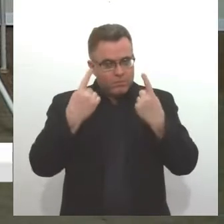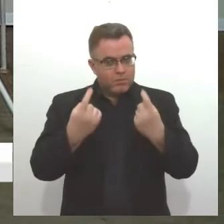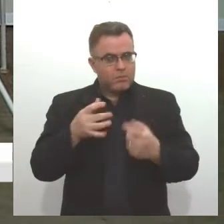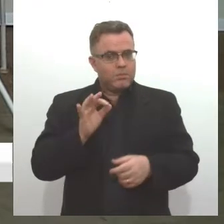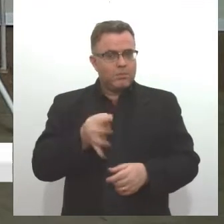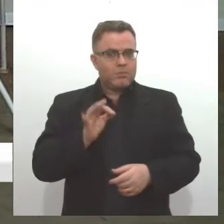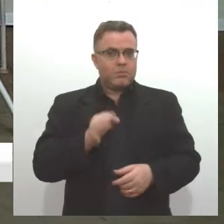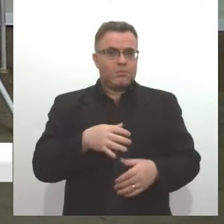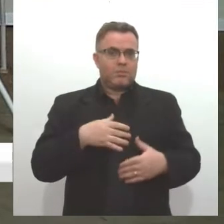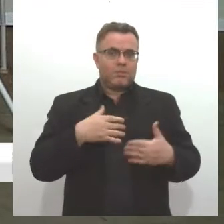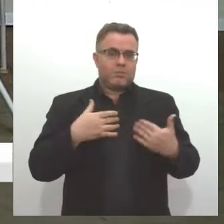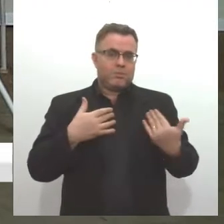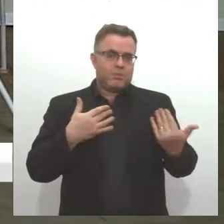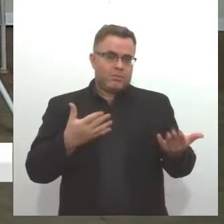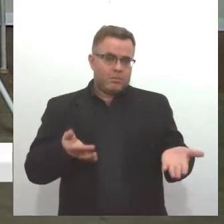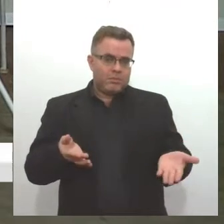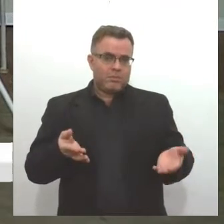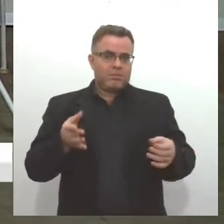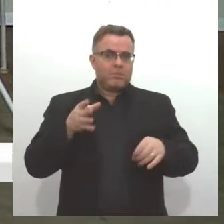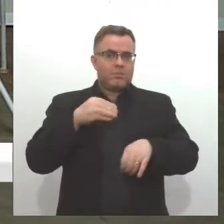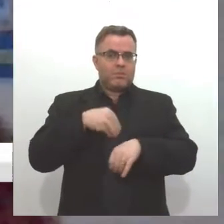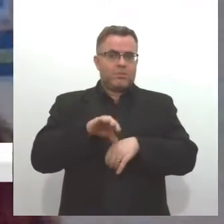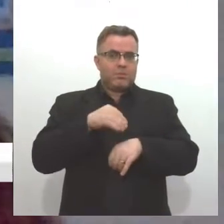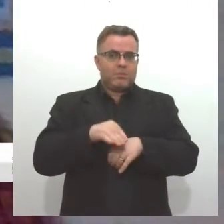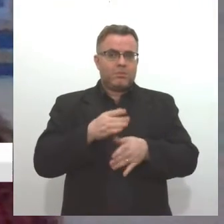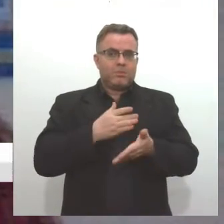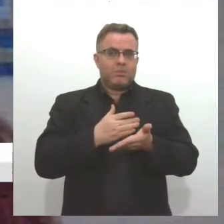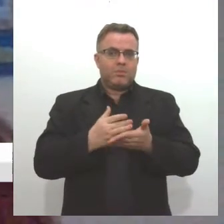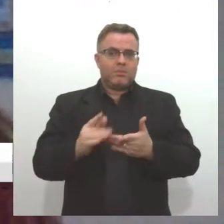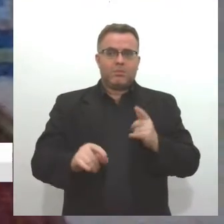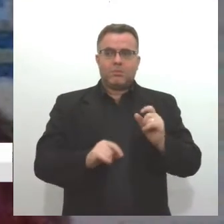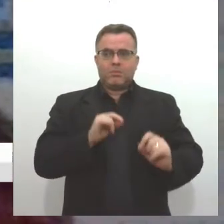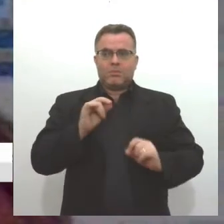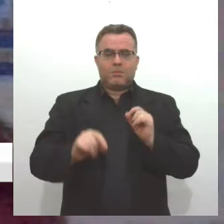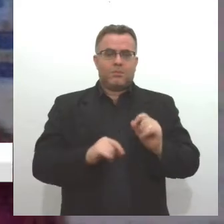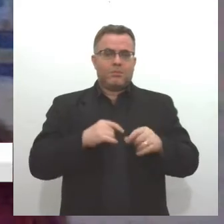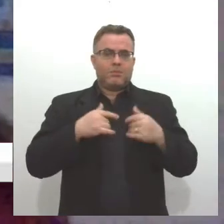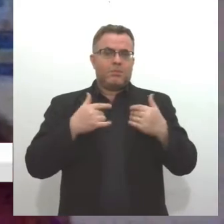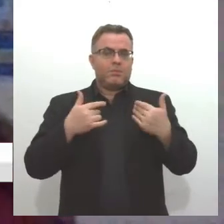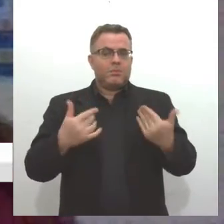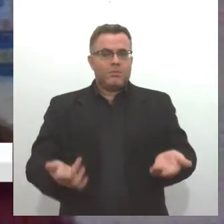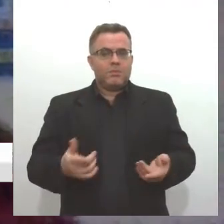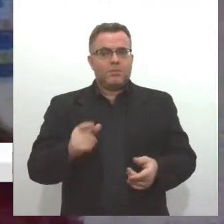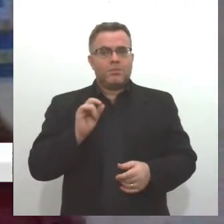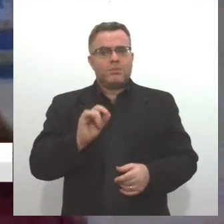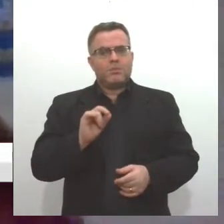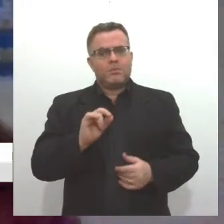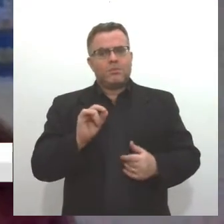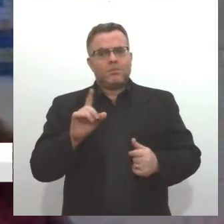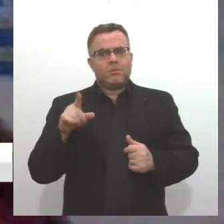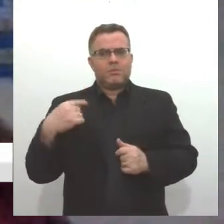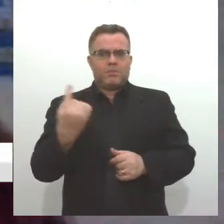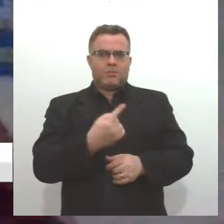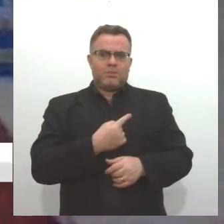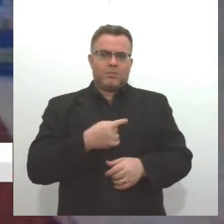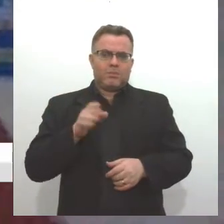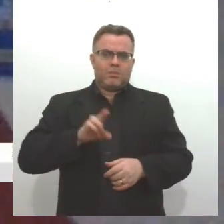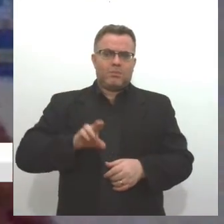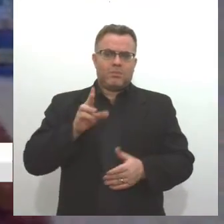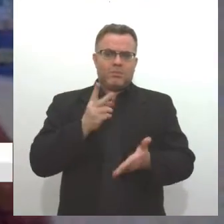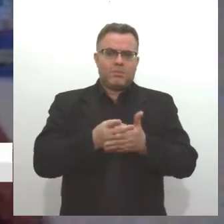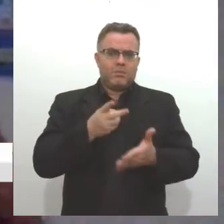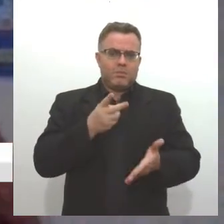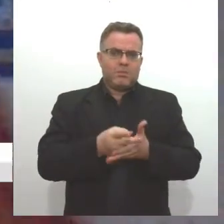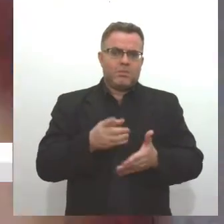Na informação inicial da população. Observe como a gente ainda usa, e eu quero fazer